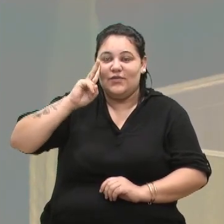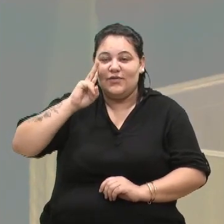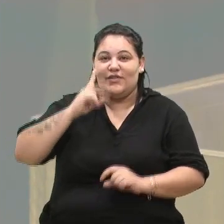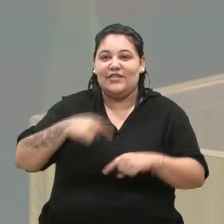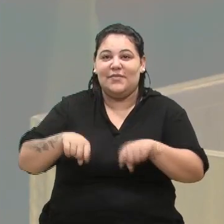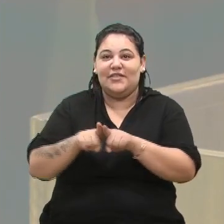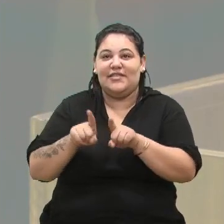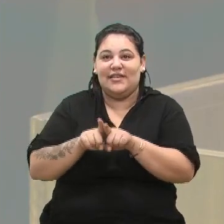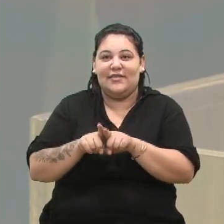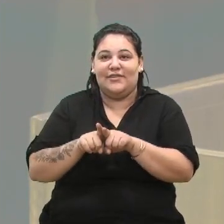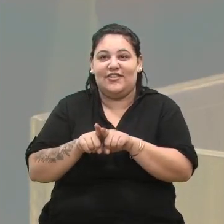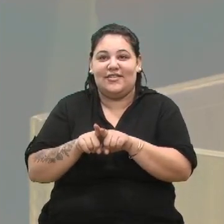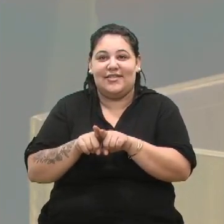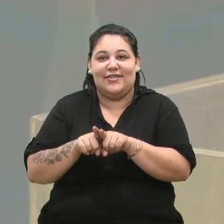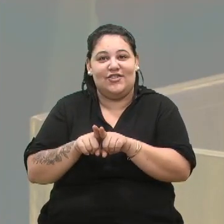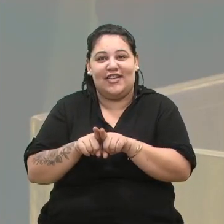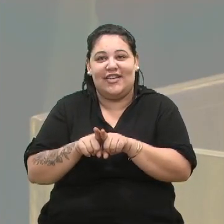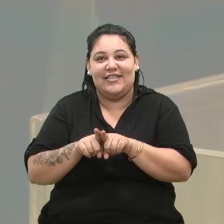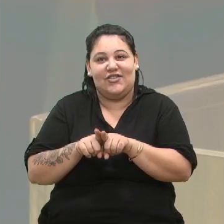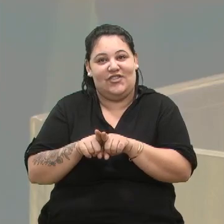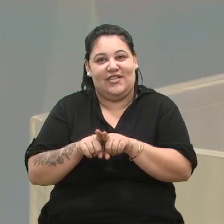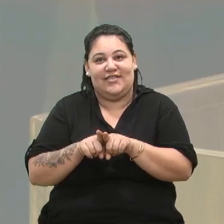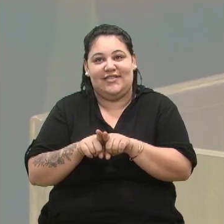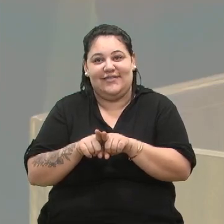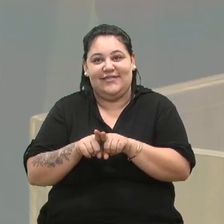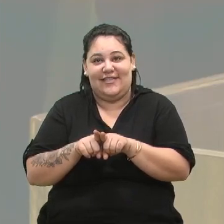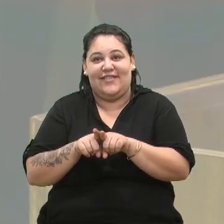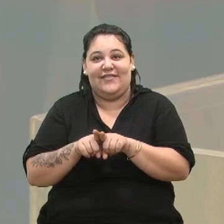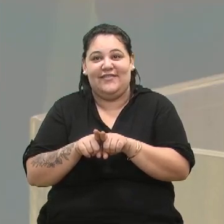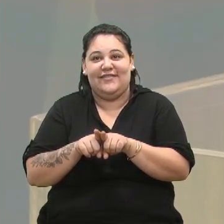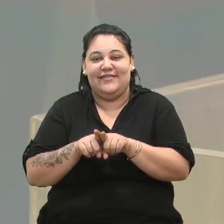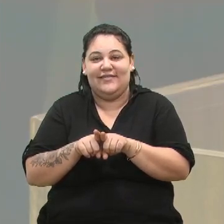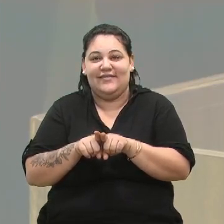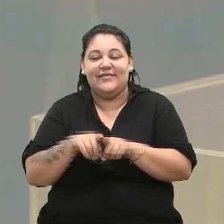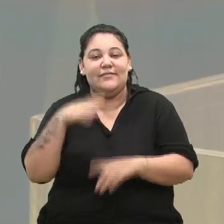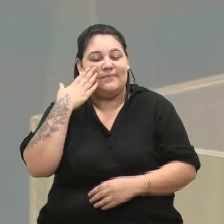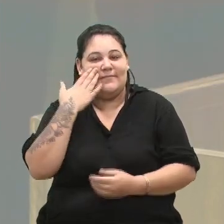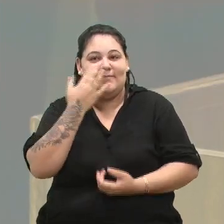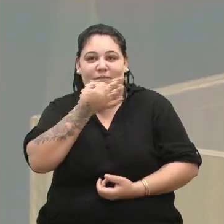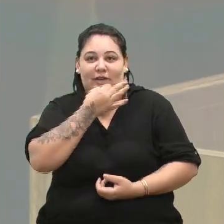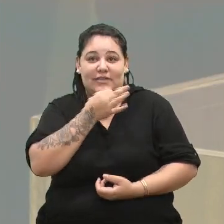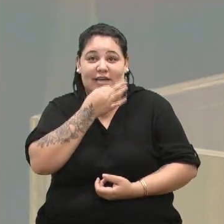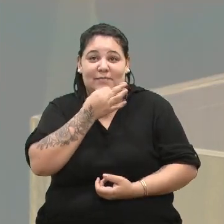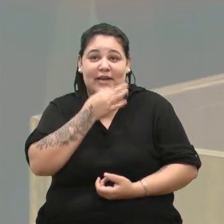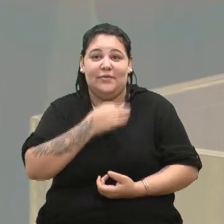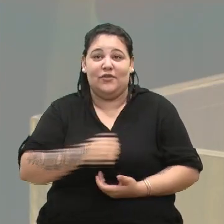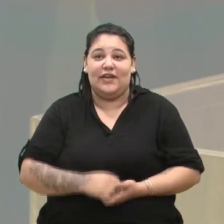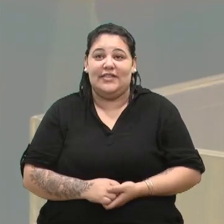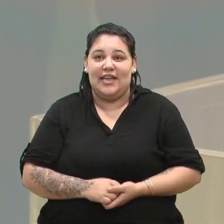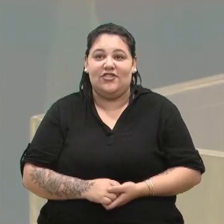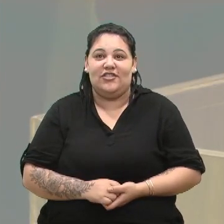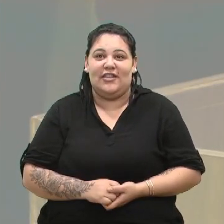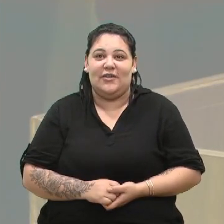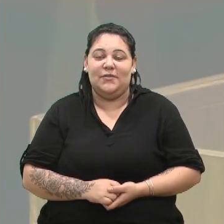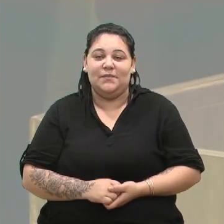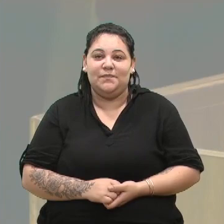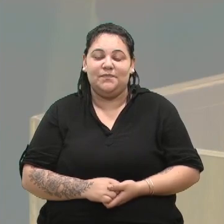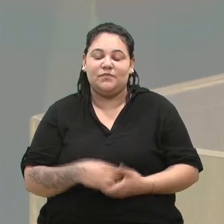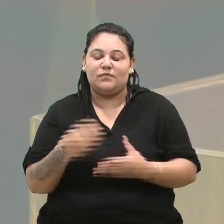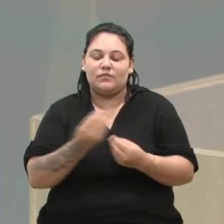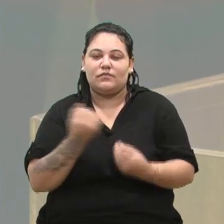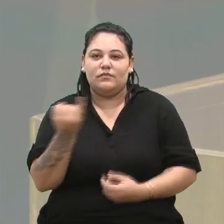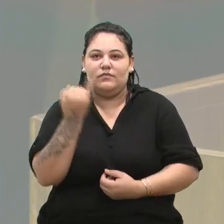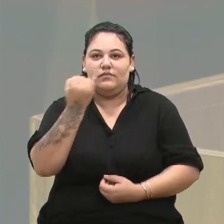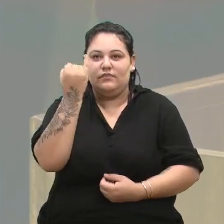Caxias do Sul. Eu sei que Caxias do Sul está passando um momento muito importante,